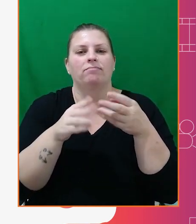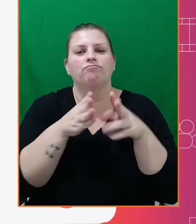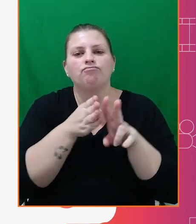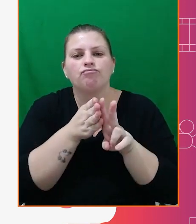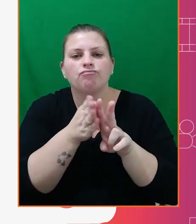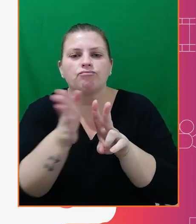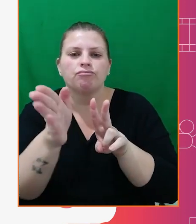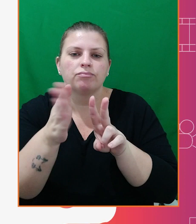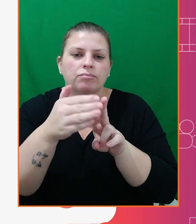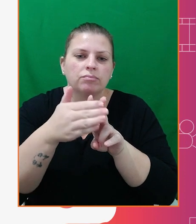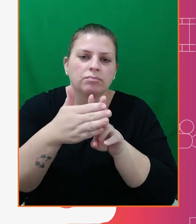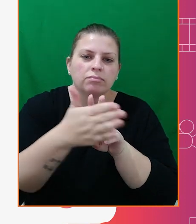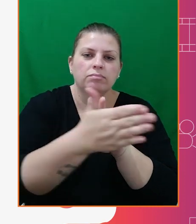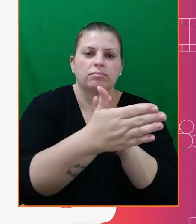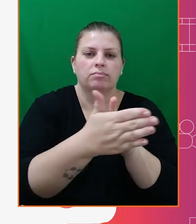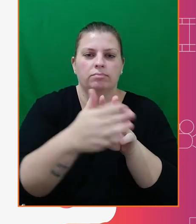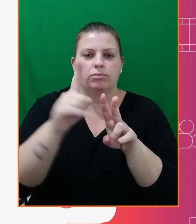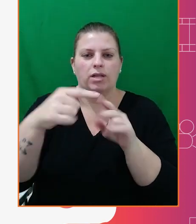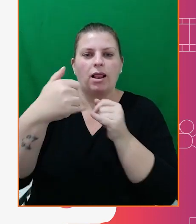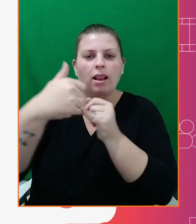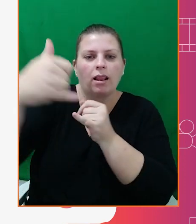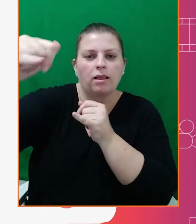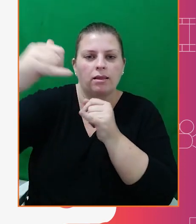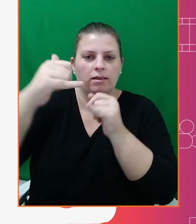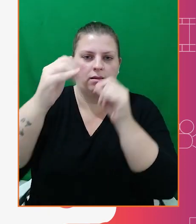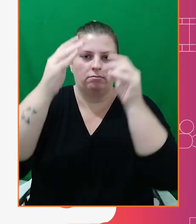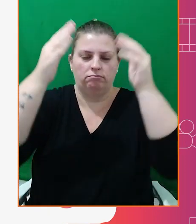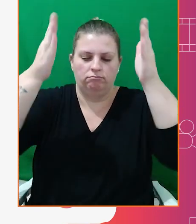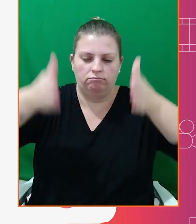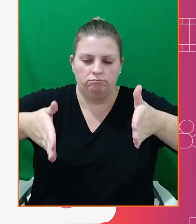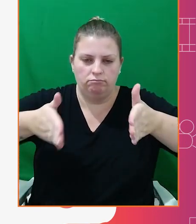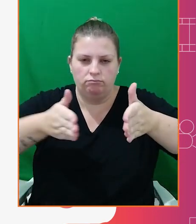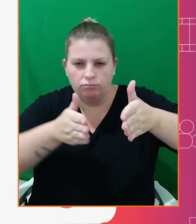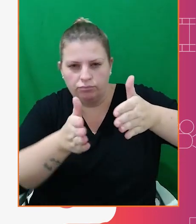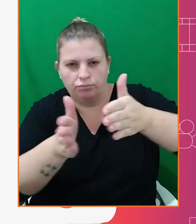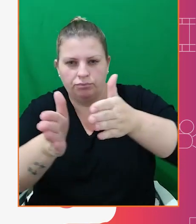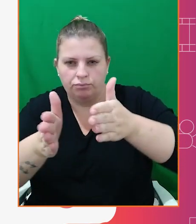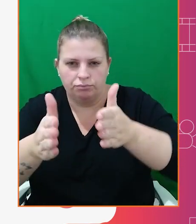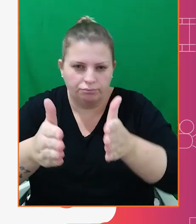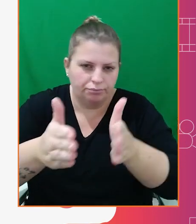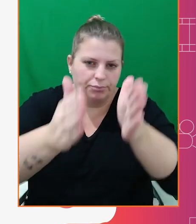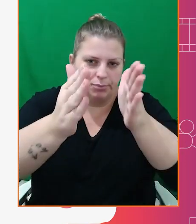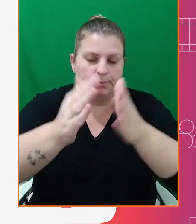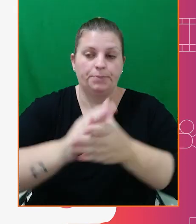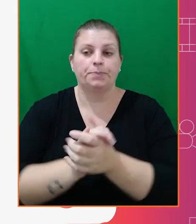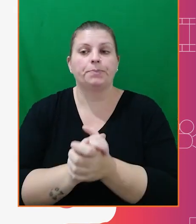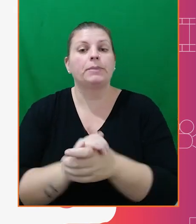sugestão de direcionamento do olhar a partir de linhas. Nessa imagem,